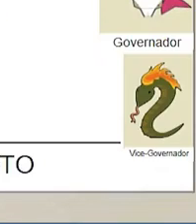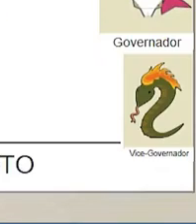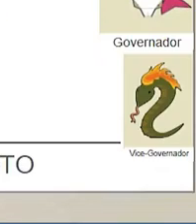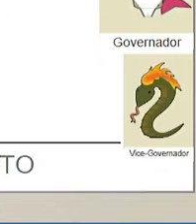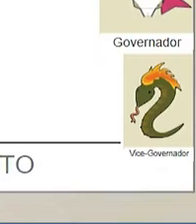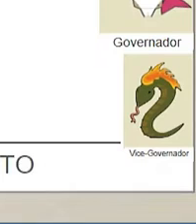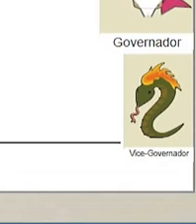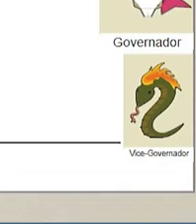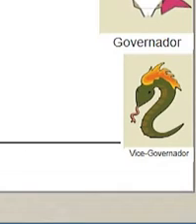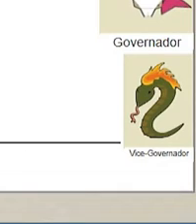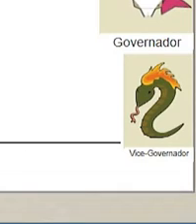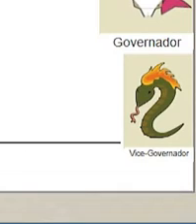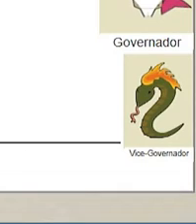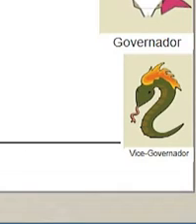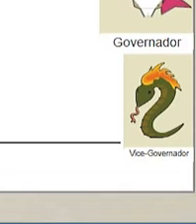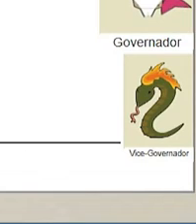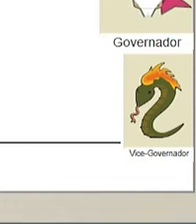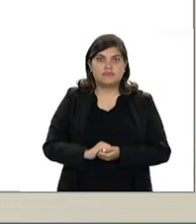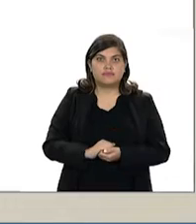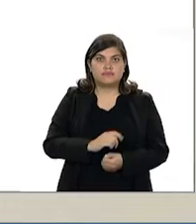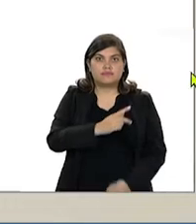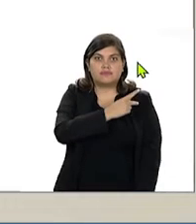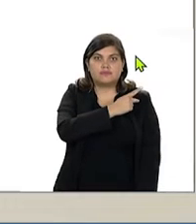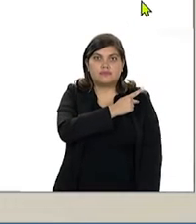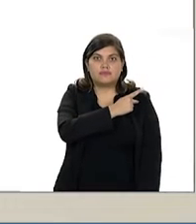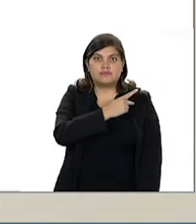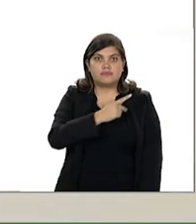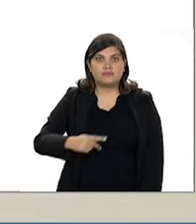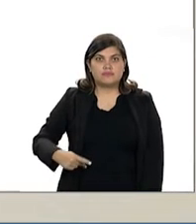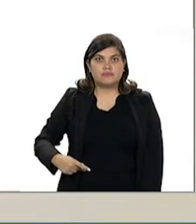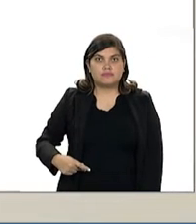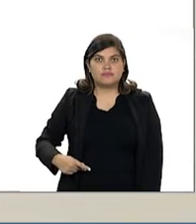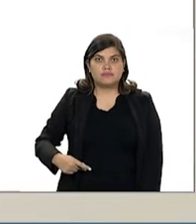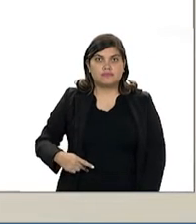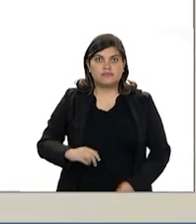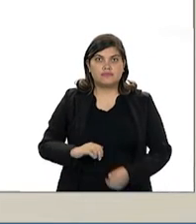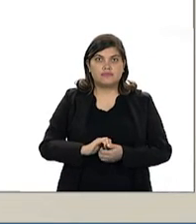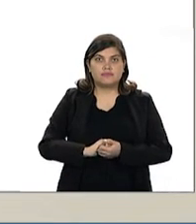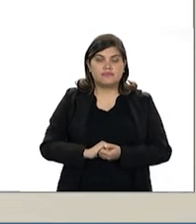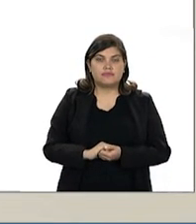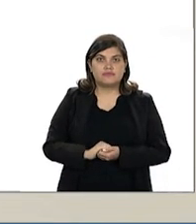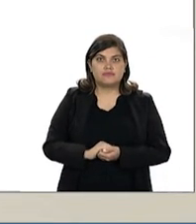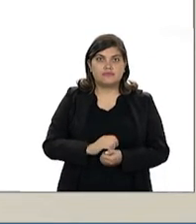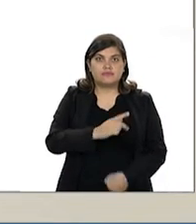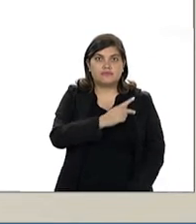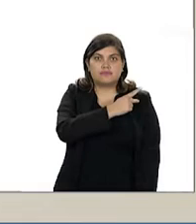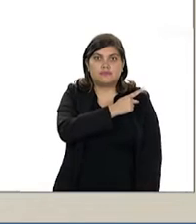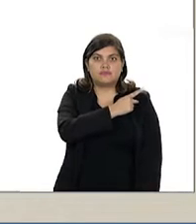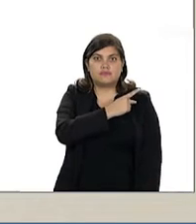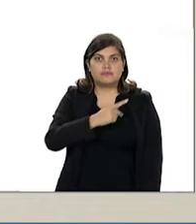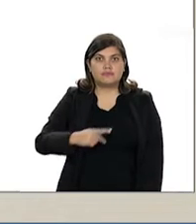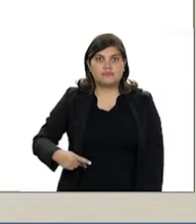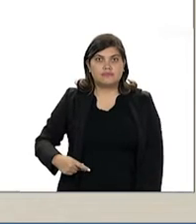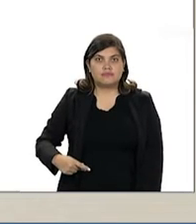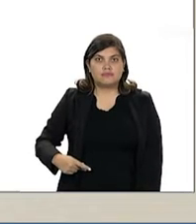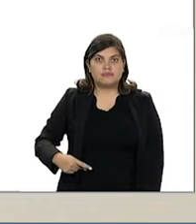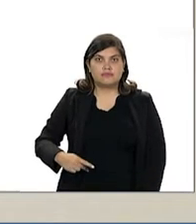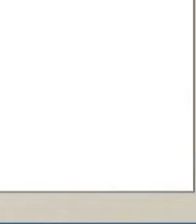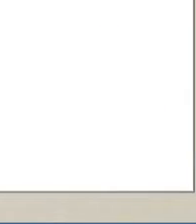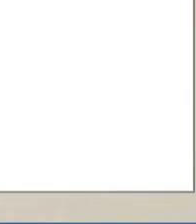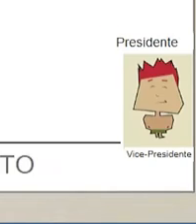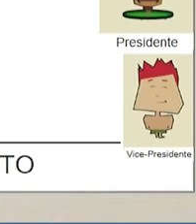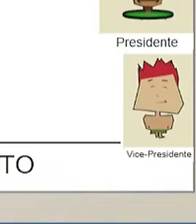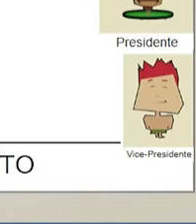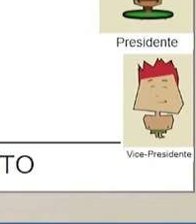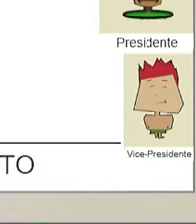dois números. E, por fim, o voto para presidente da República também com dois números. Como na urna eletrônica, o simulador